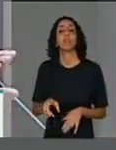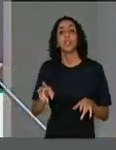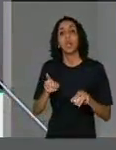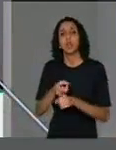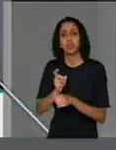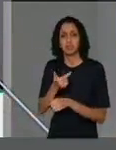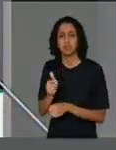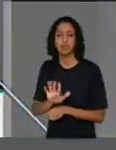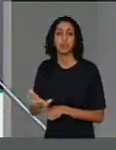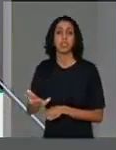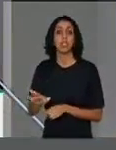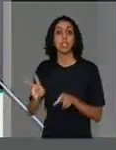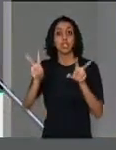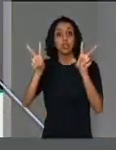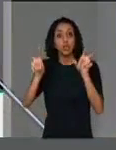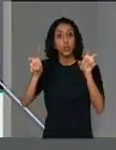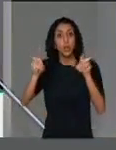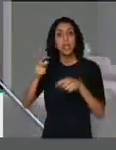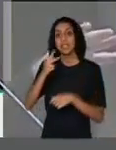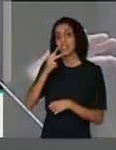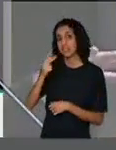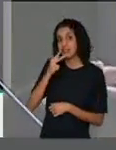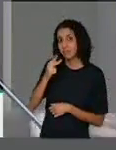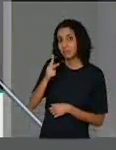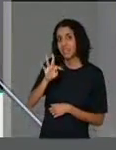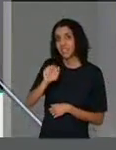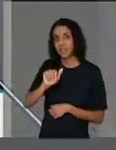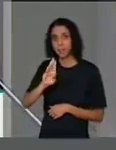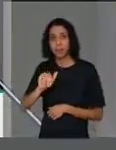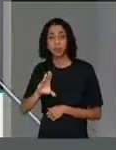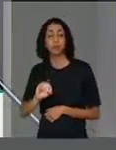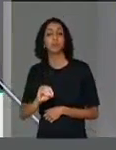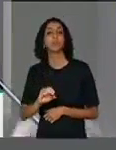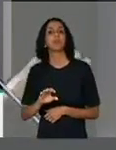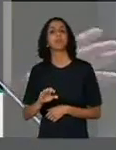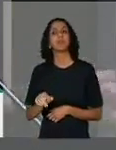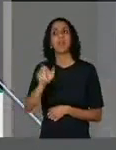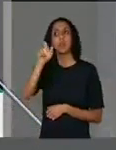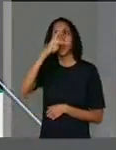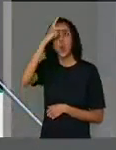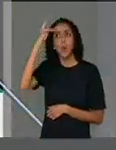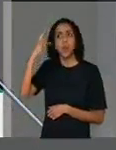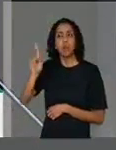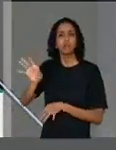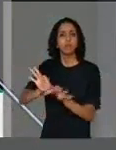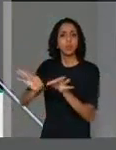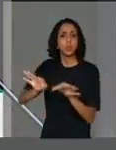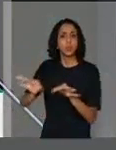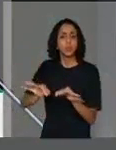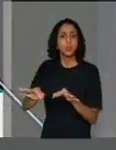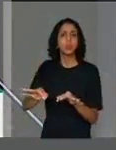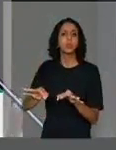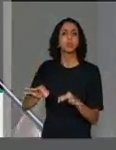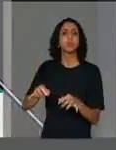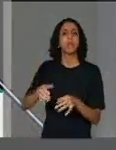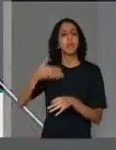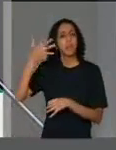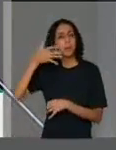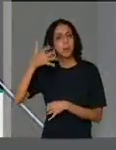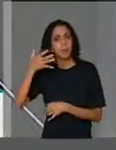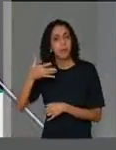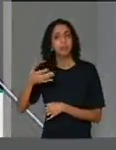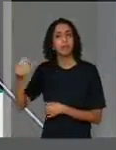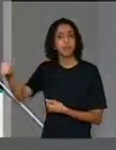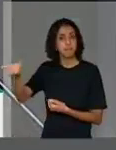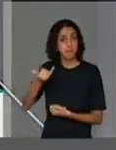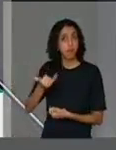sobre essa questão do tabagismo, me chamou a atenção que o organizador do evento dirigiu-se a parlamentares, e eu era um